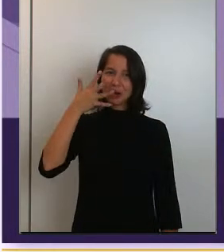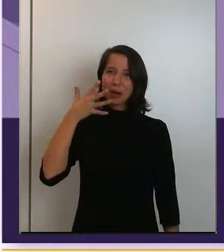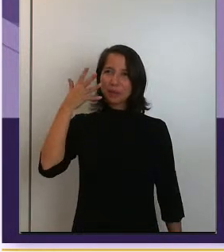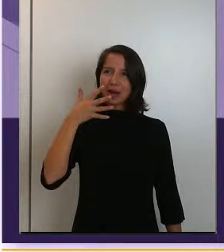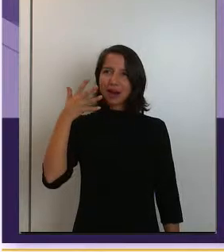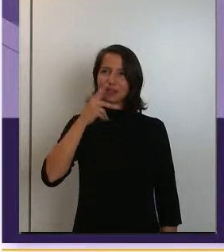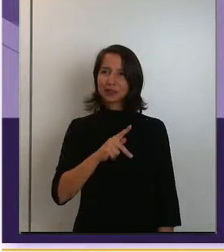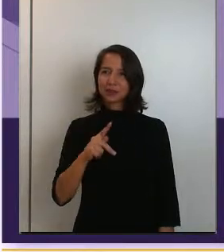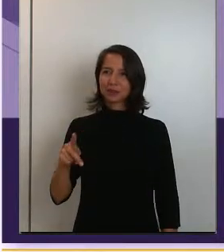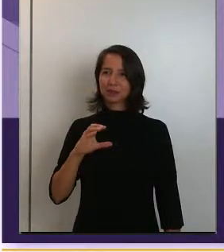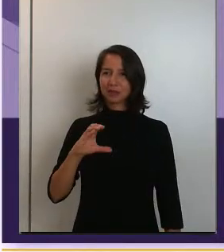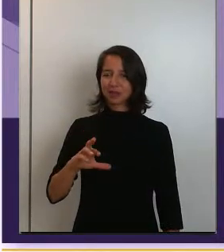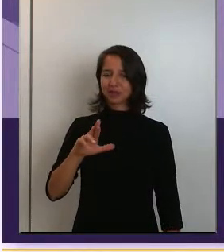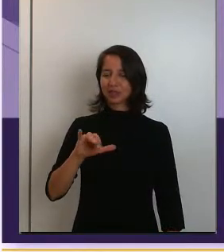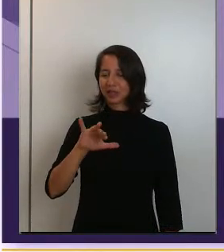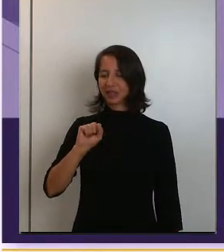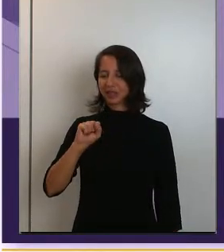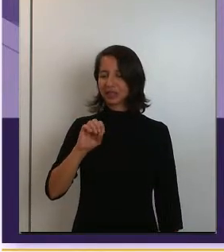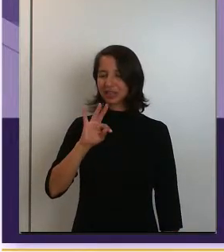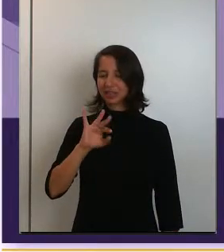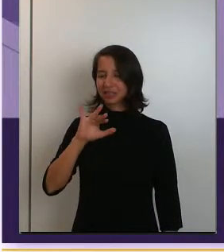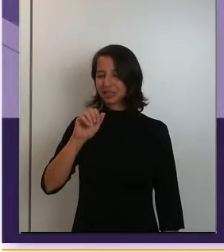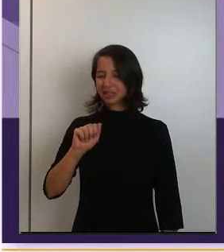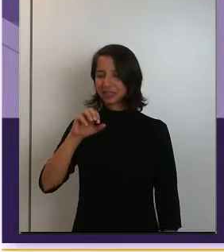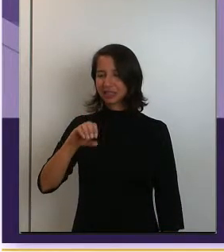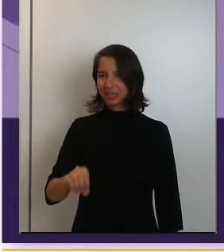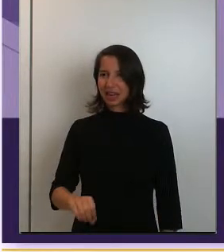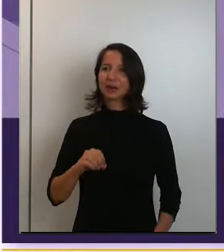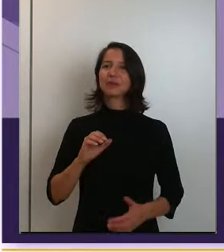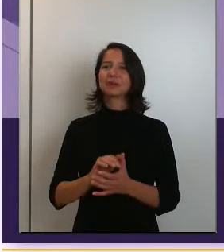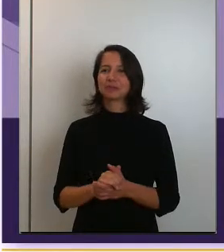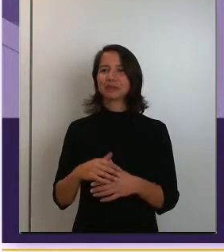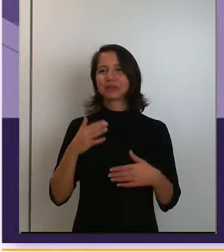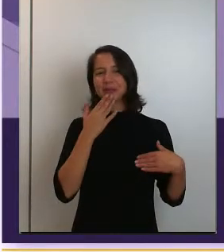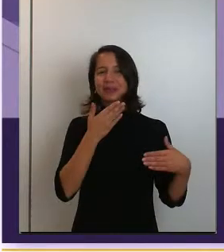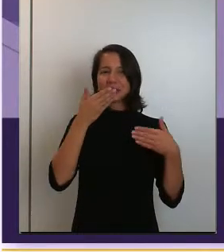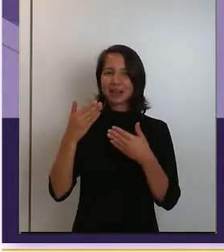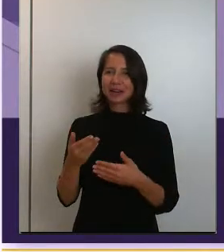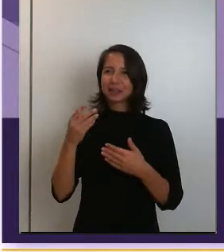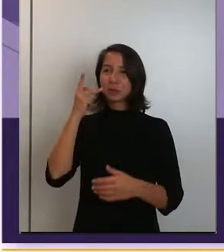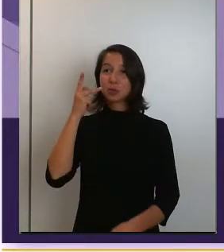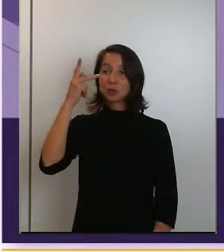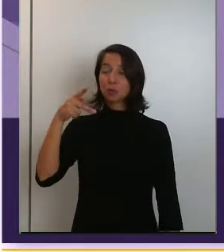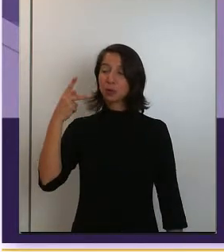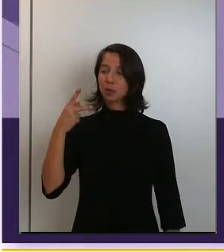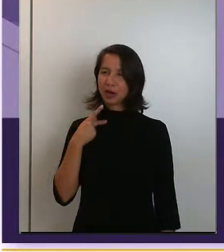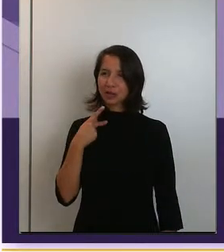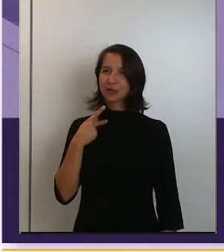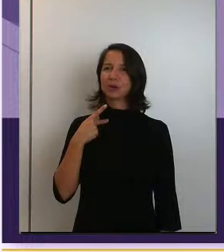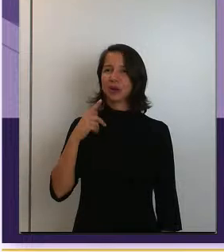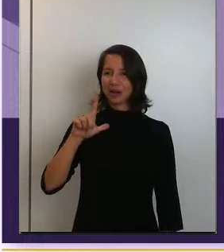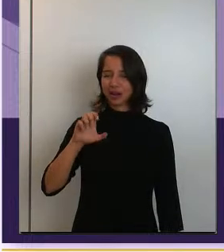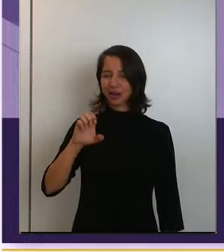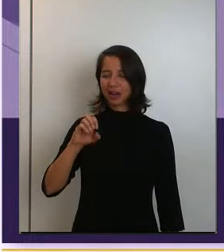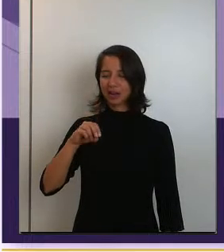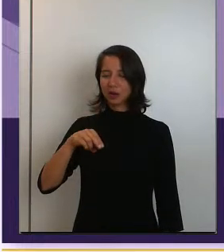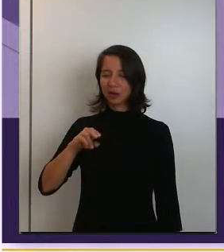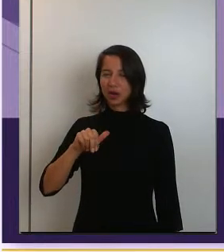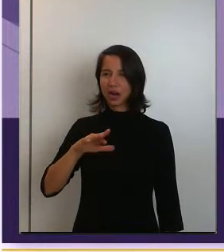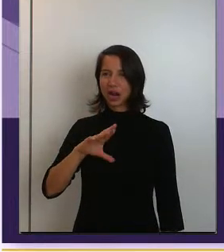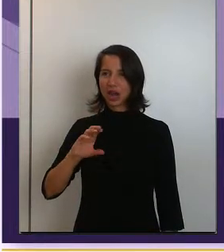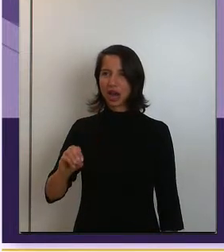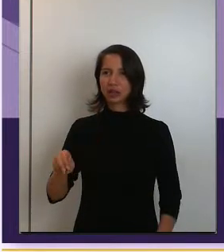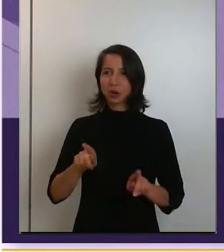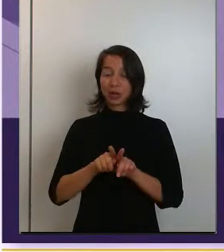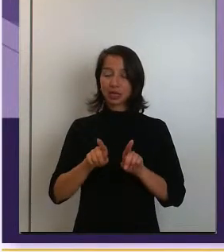Arthur, por favor. E nós agradecemos o procurador do trabalho, Leonardo Osório Mendonça, que conduziu esta mesa, e o